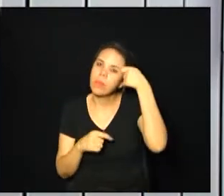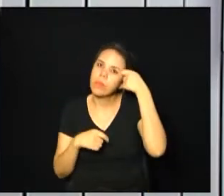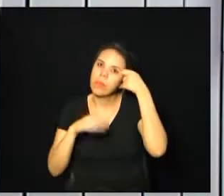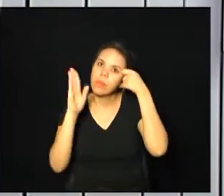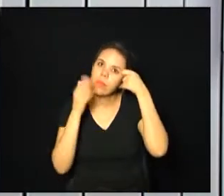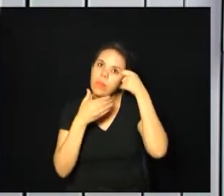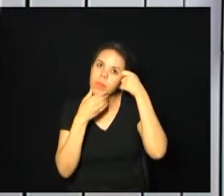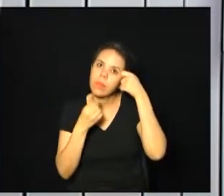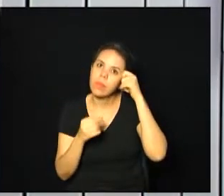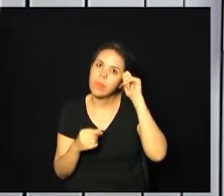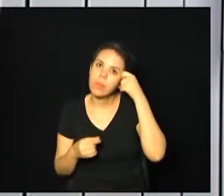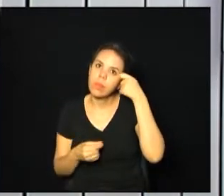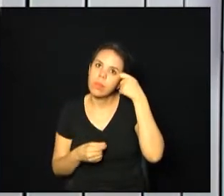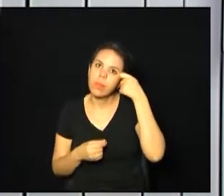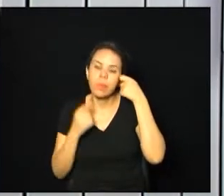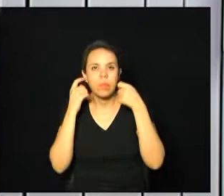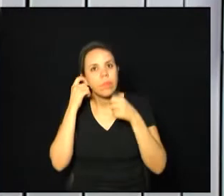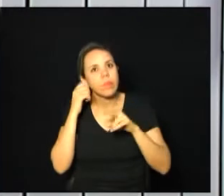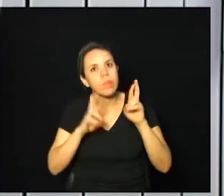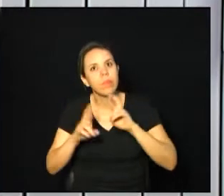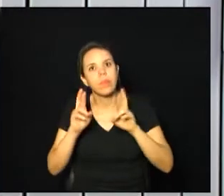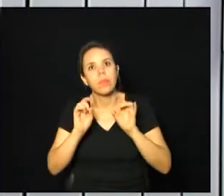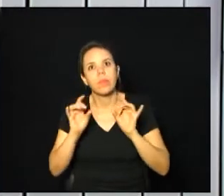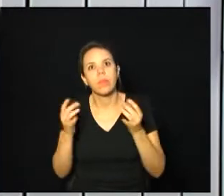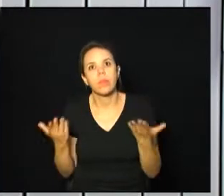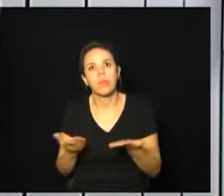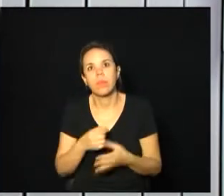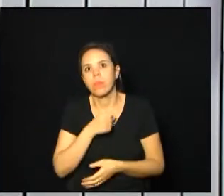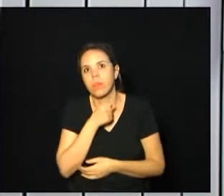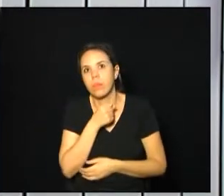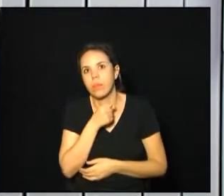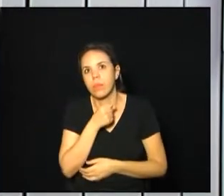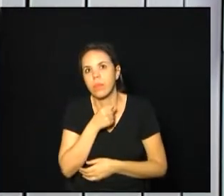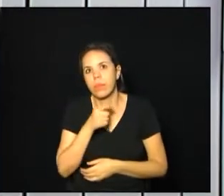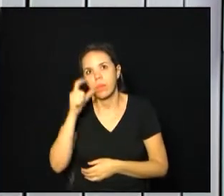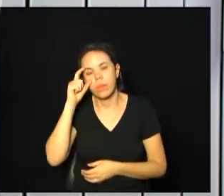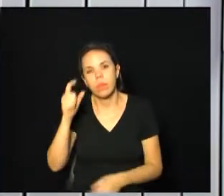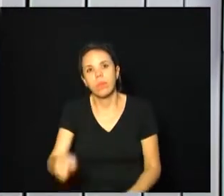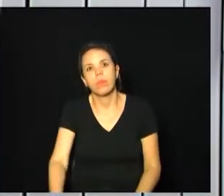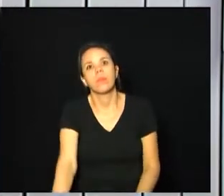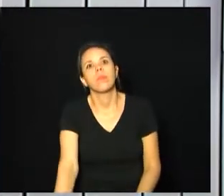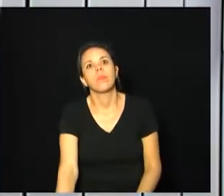mais belo negro. Confira as informações na reportagem de Michel Amorim.